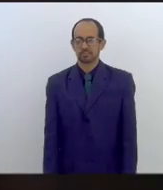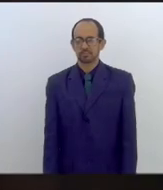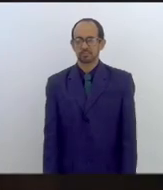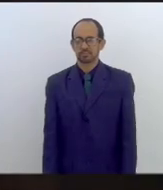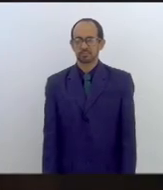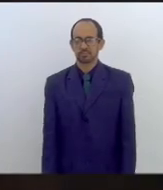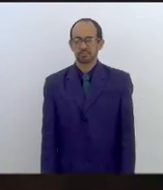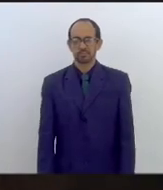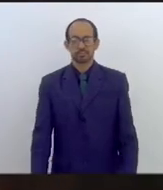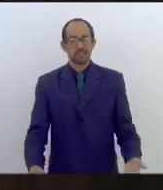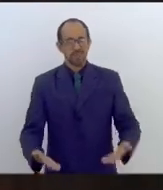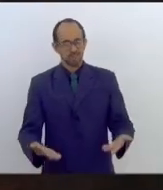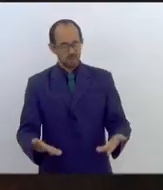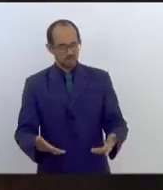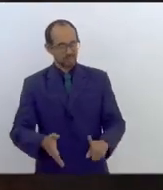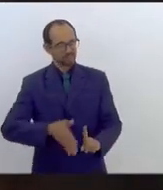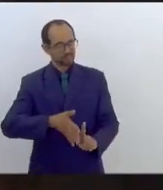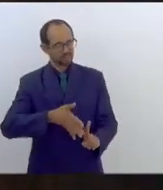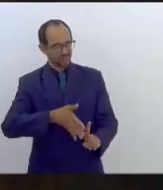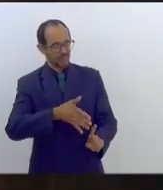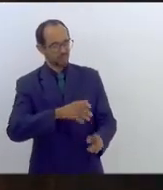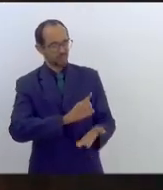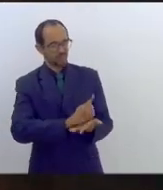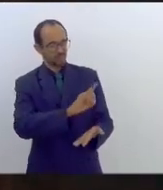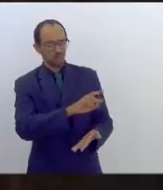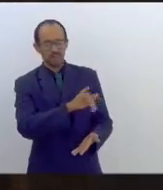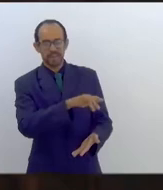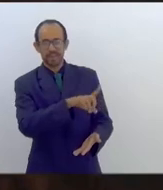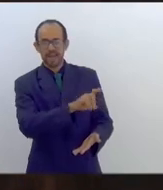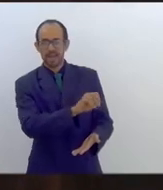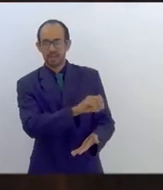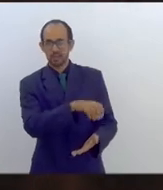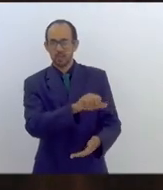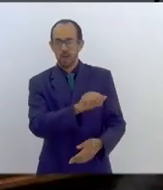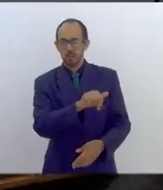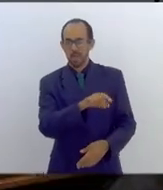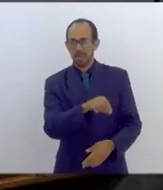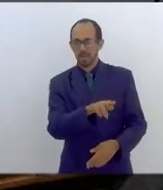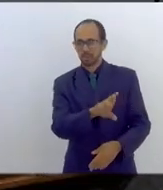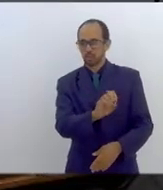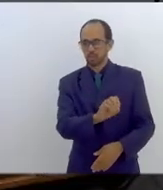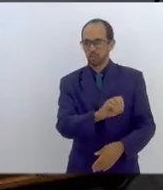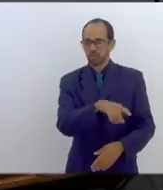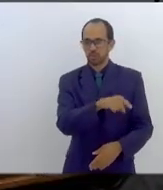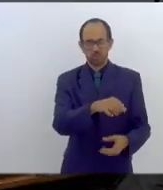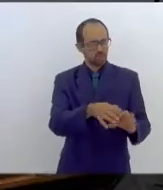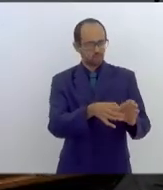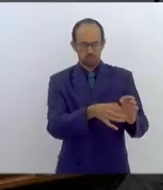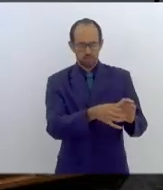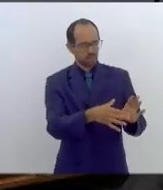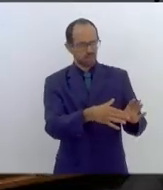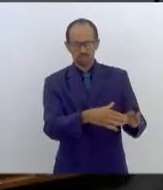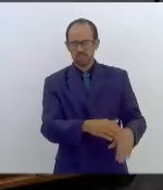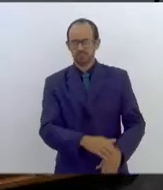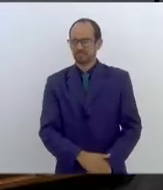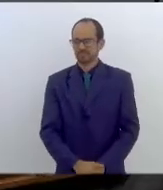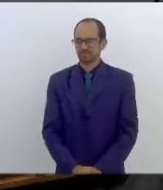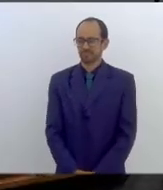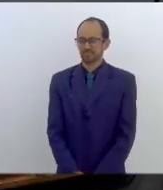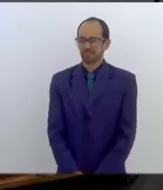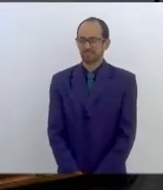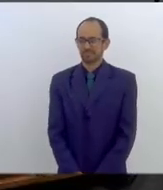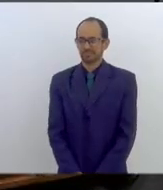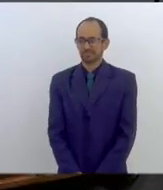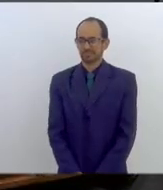e agora passou a palavra Doutor Ricardo Alberto Pereira você fica à vontade que não utilizada